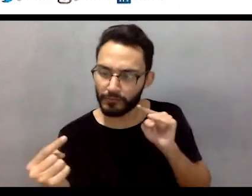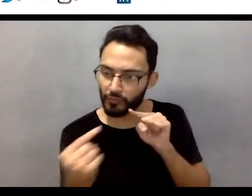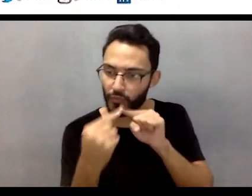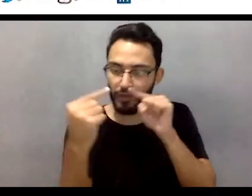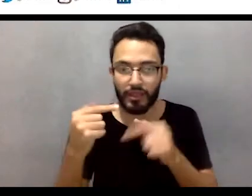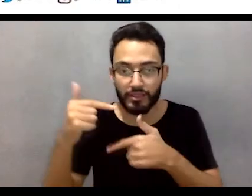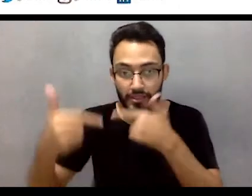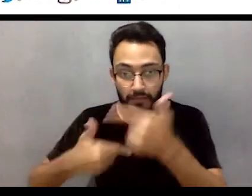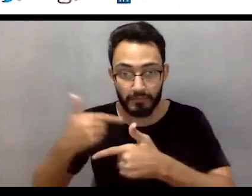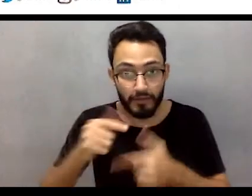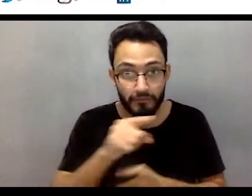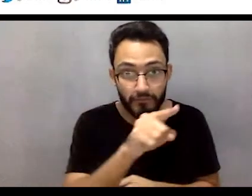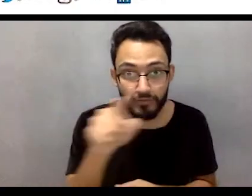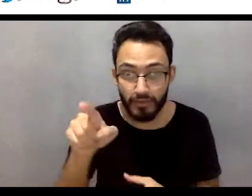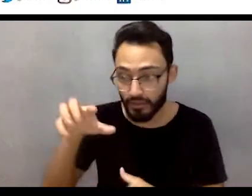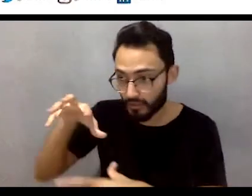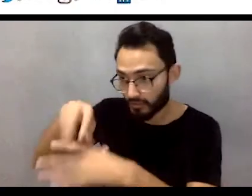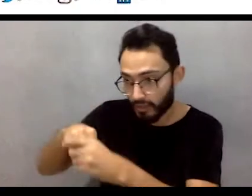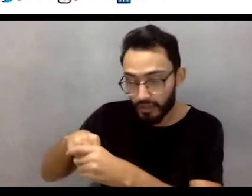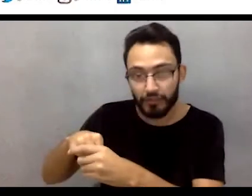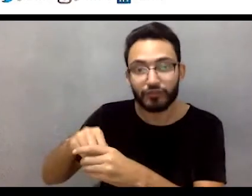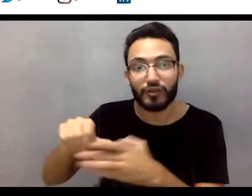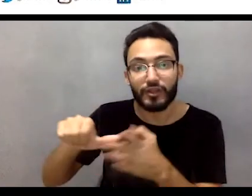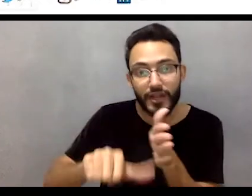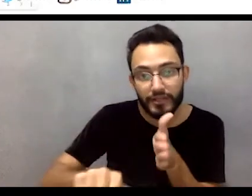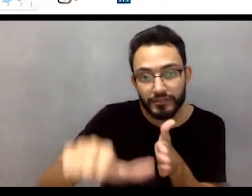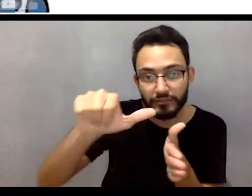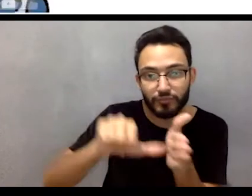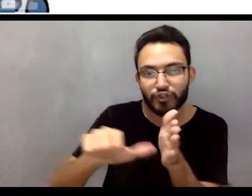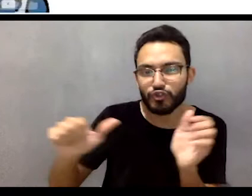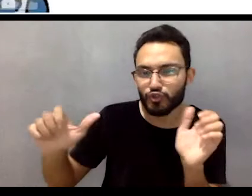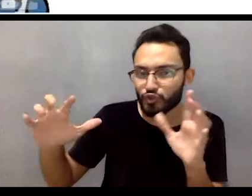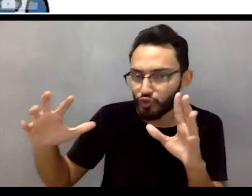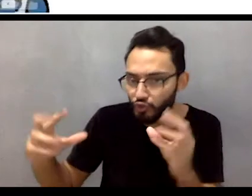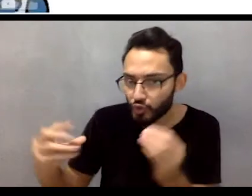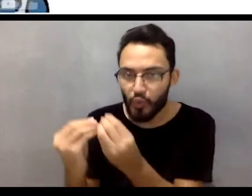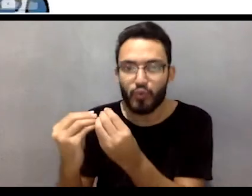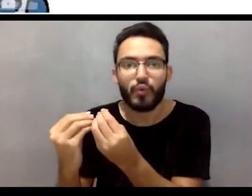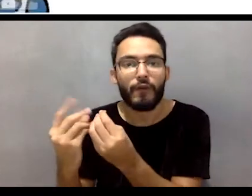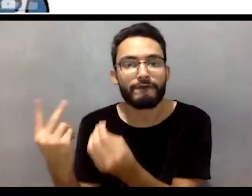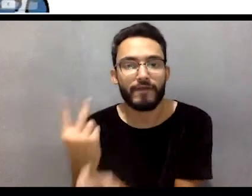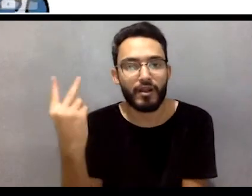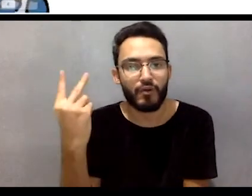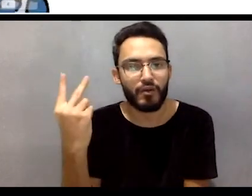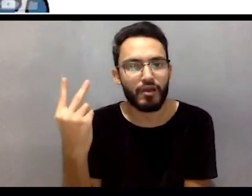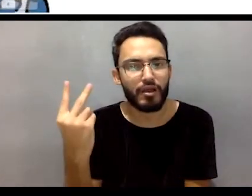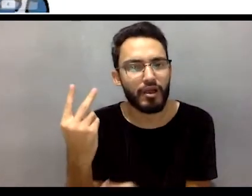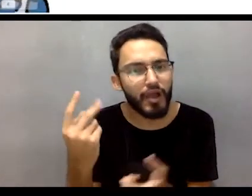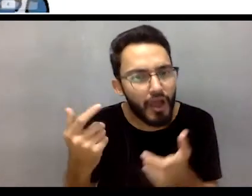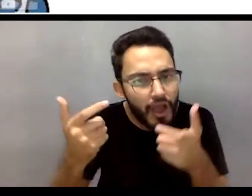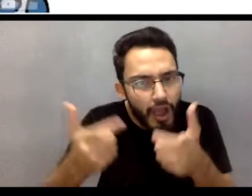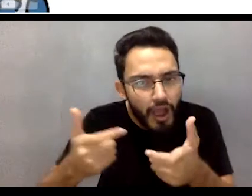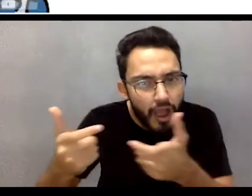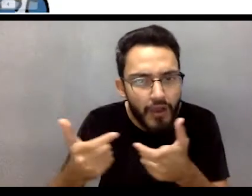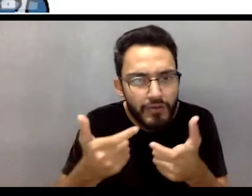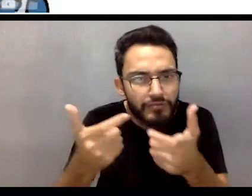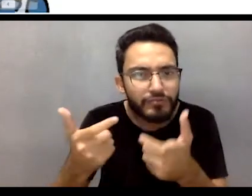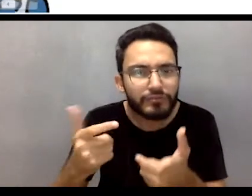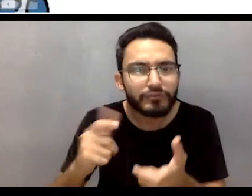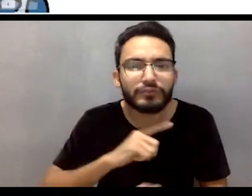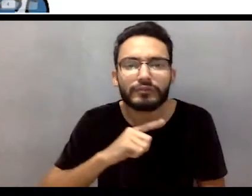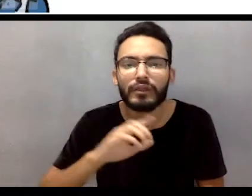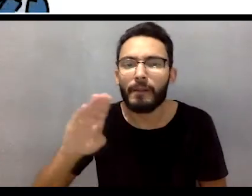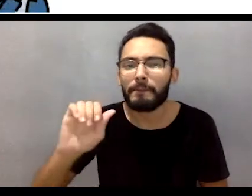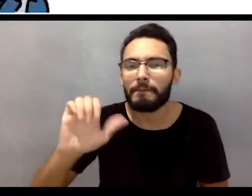o trabalho de vocês dentro da sprint com este valor? De onde que vem esse product